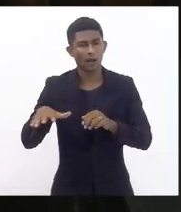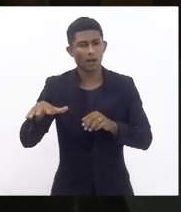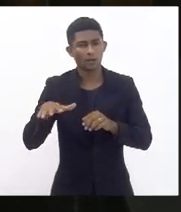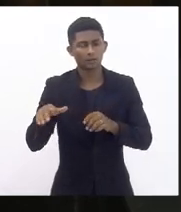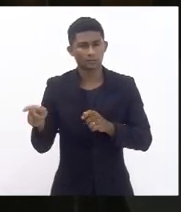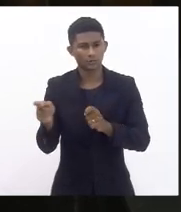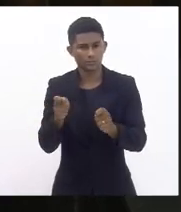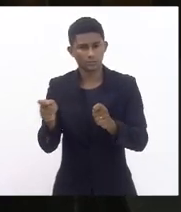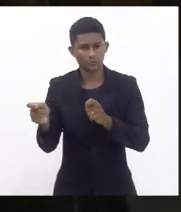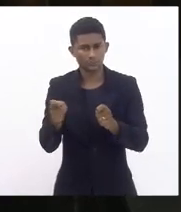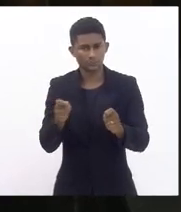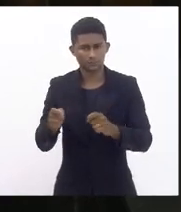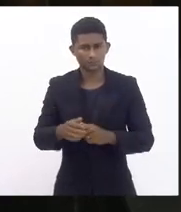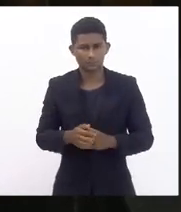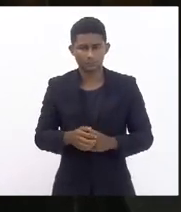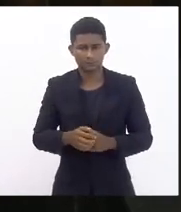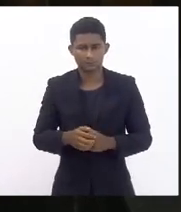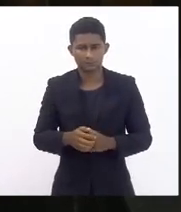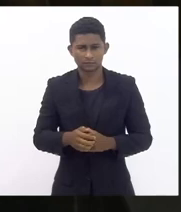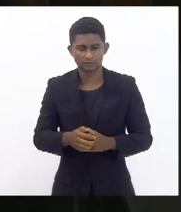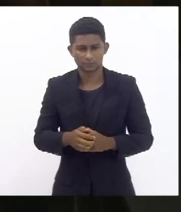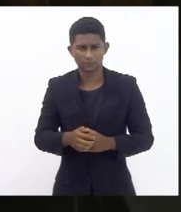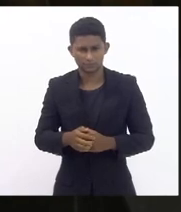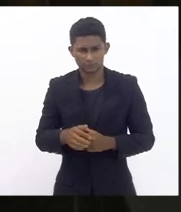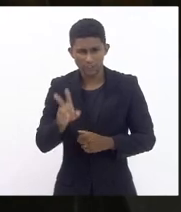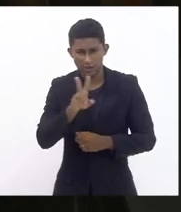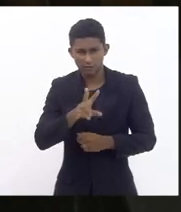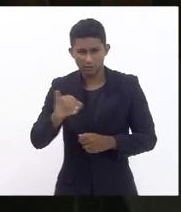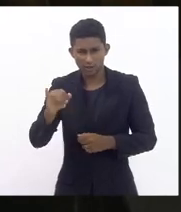nada será mais como antes.